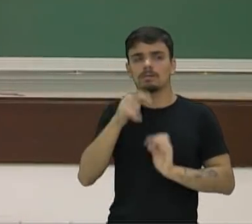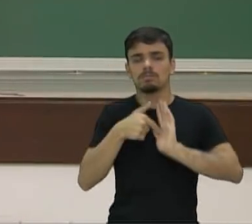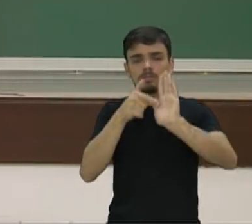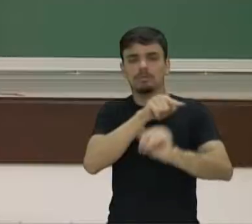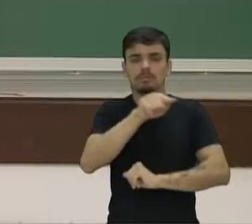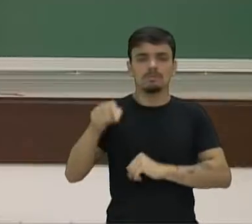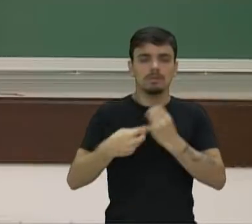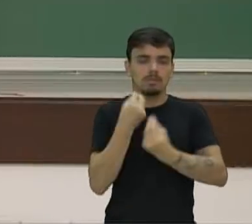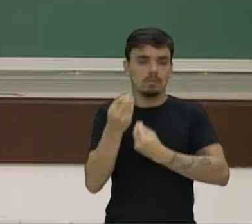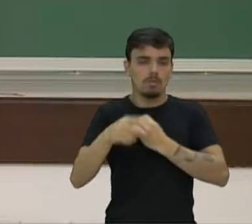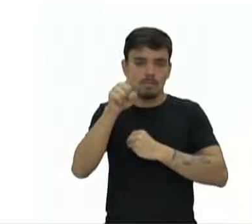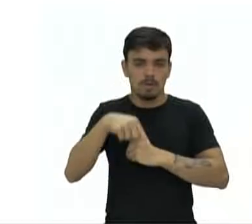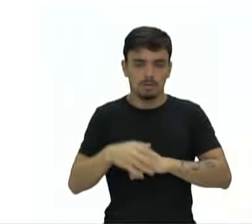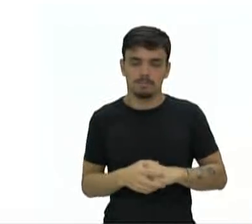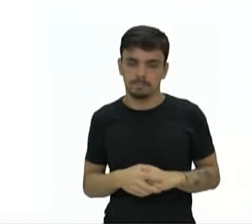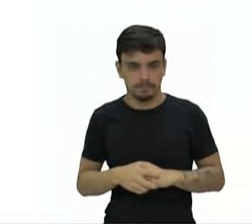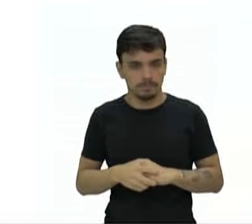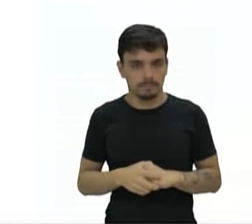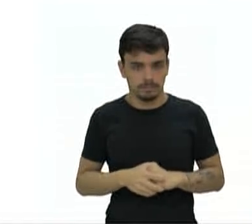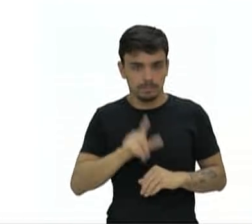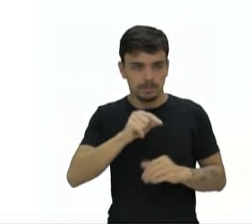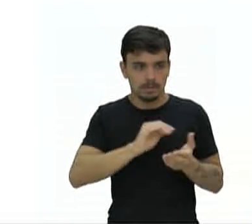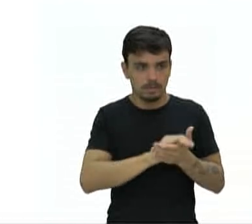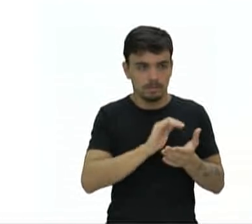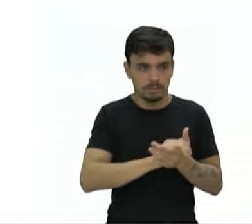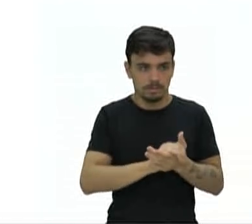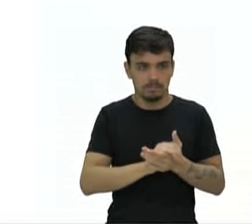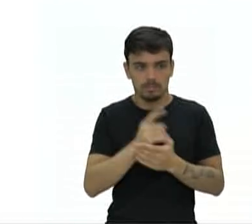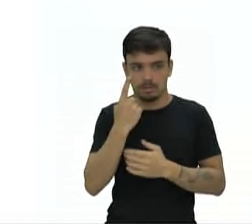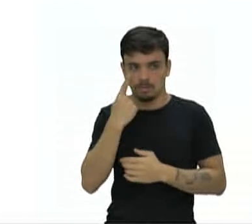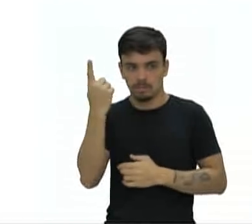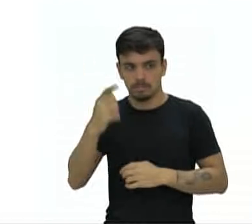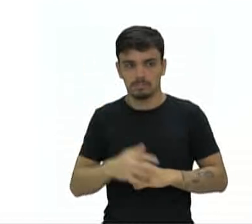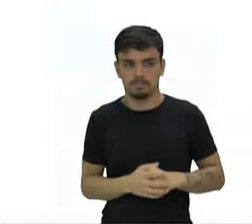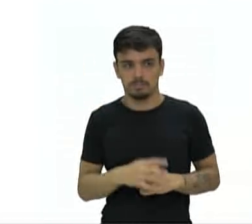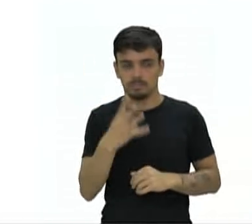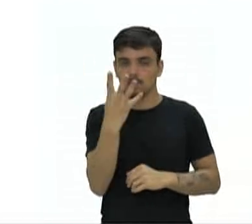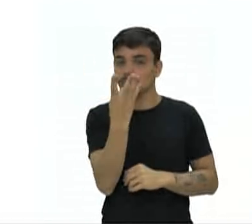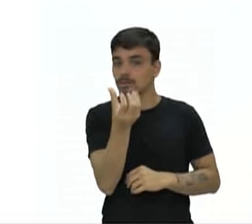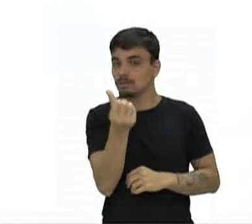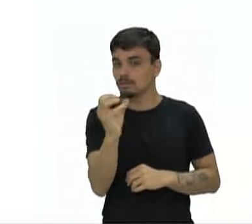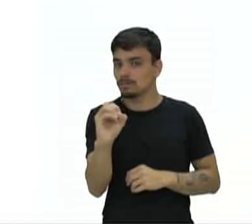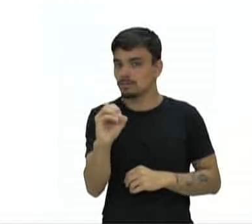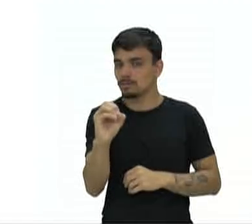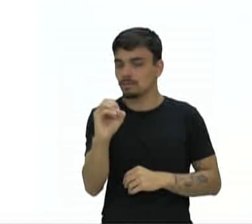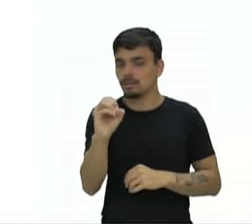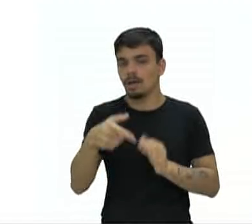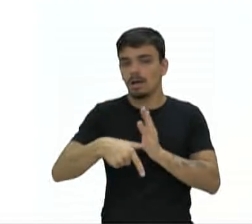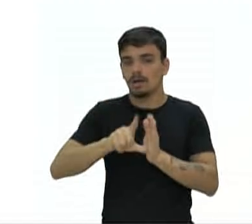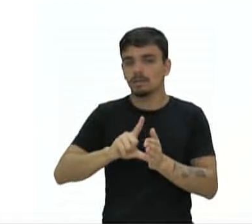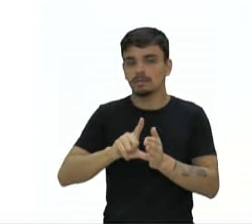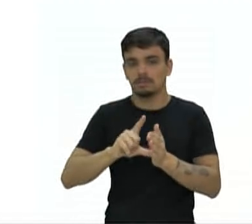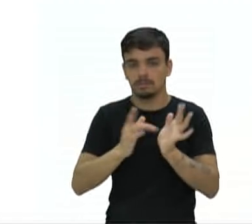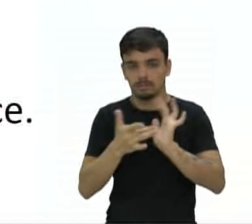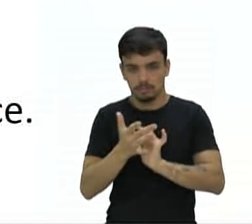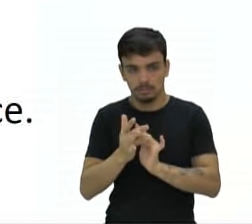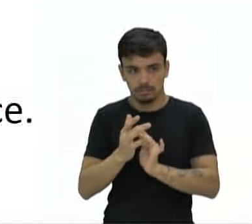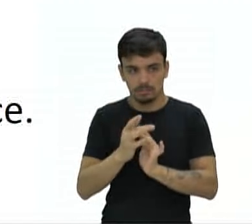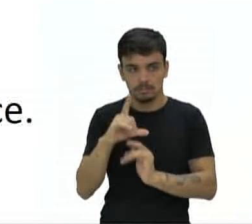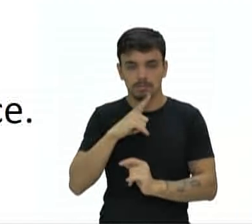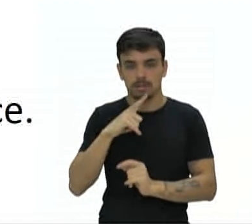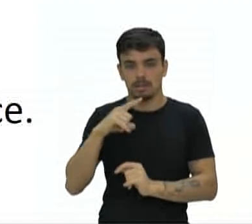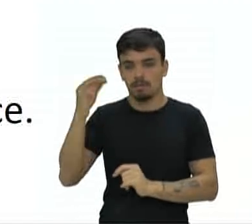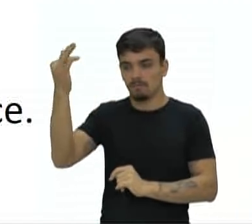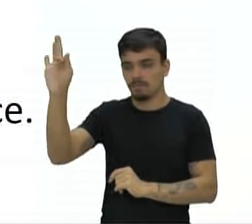um vaso ateniense, casamento de Tétis e Peleu, cerca de 460 a.C., está no Museu do Louvre, na